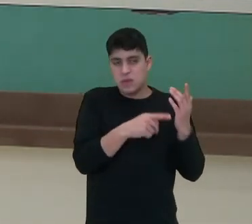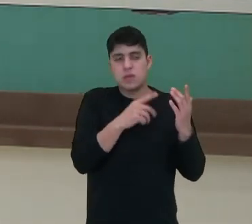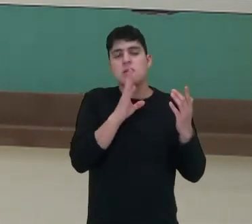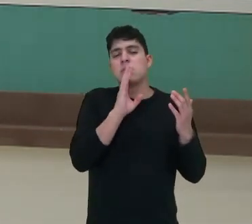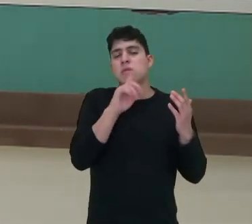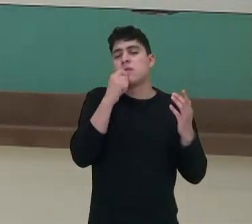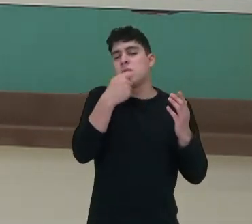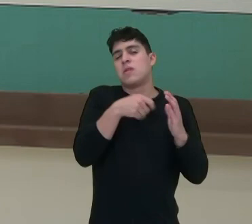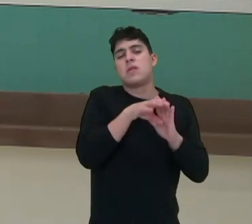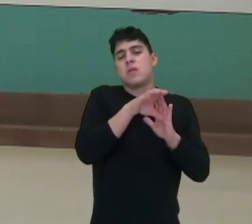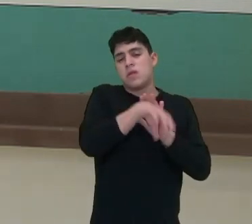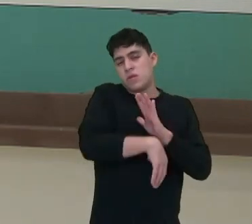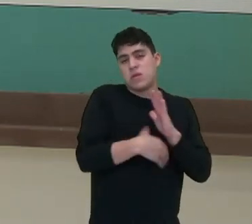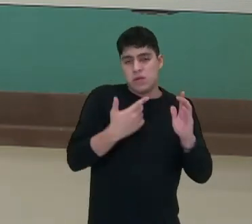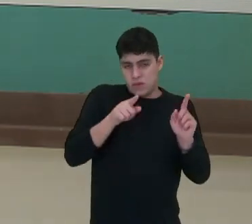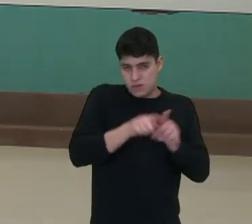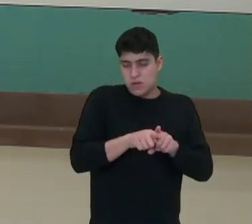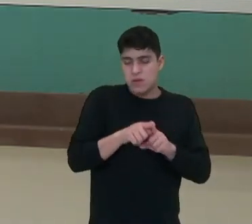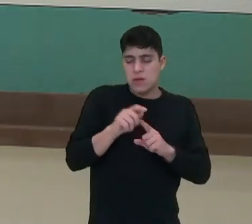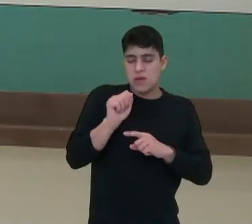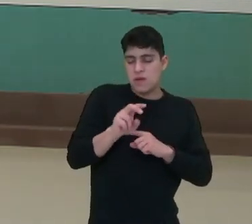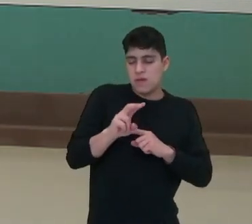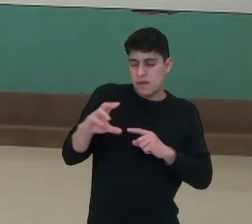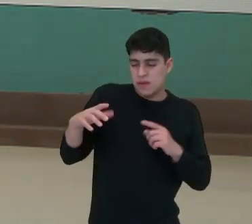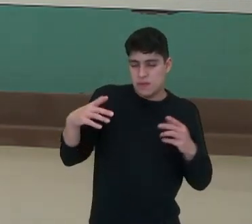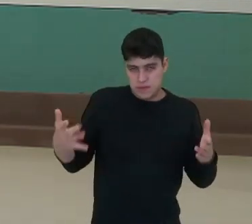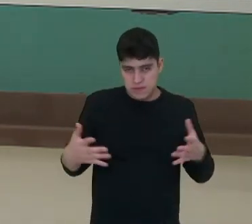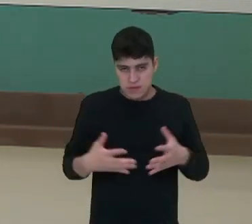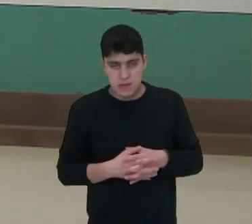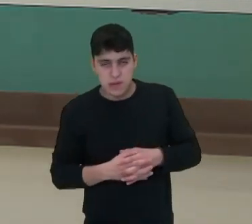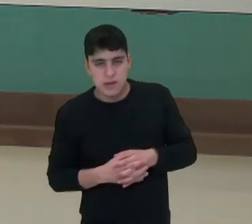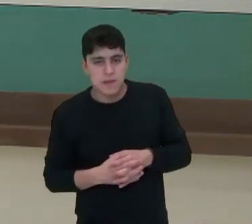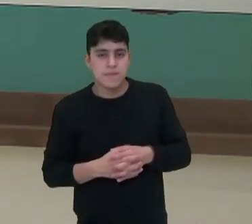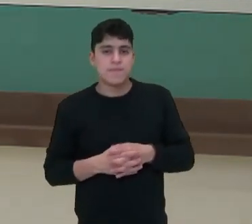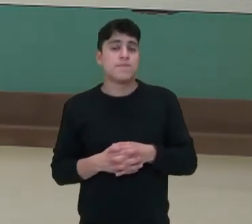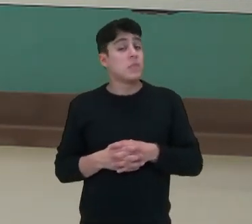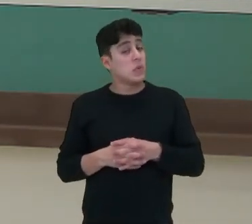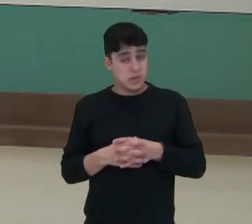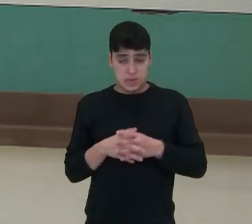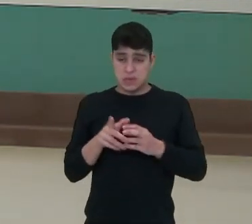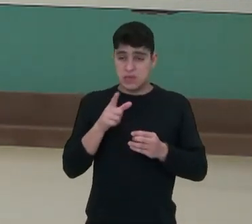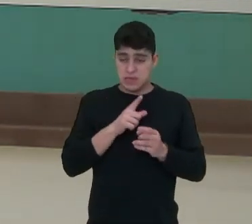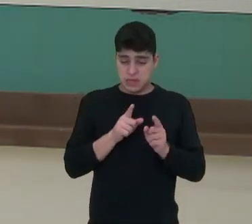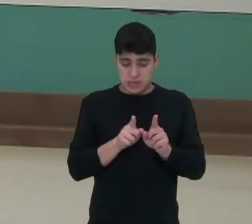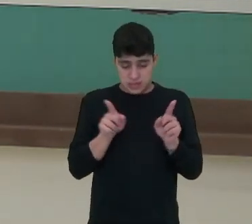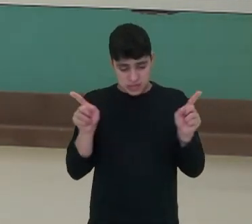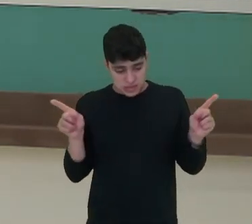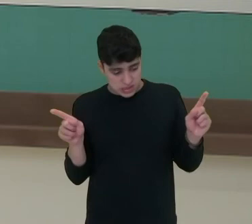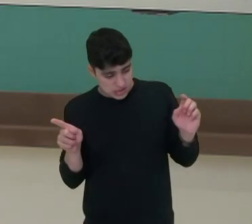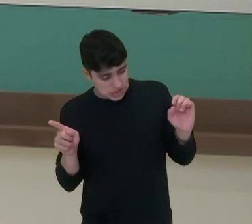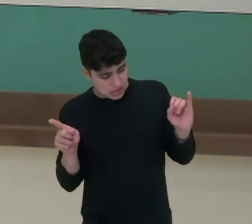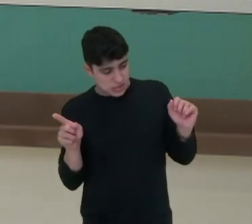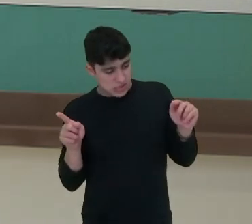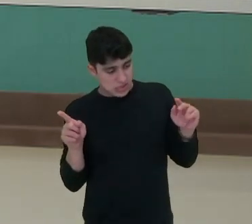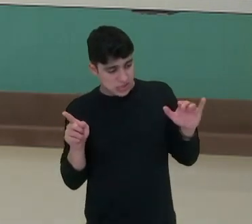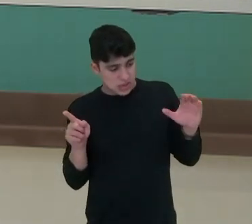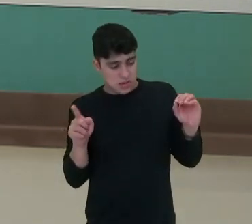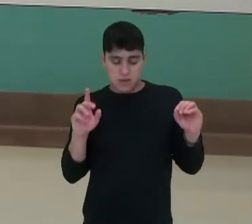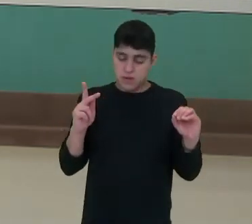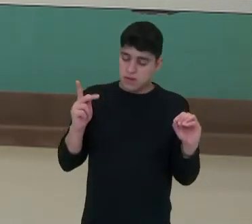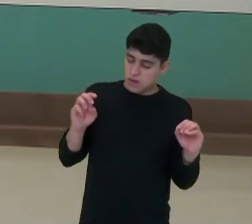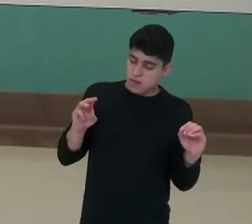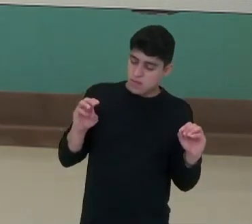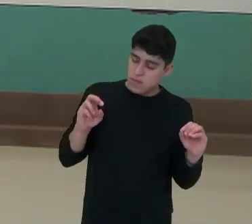conhecemos o conceito de acidente vascular cerebral, o AVC, que existem dois, o isquêmico e o hemorrágico,